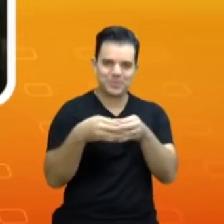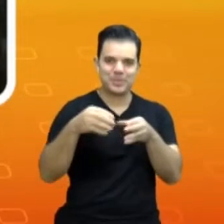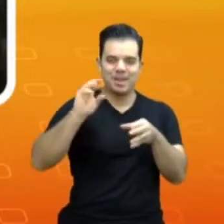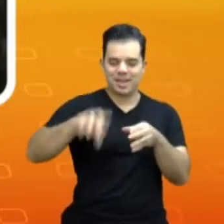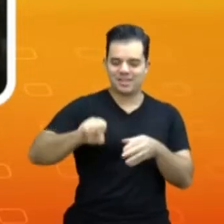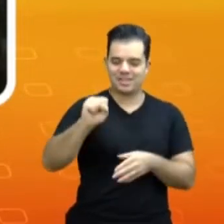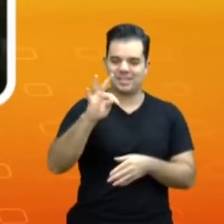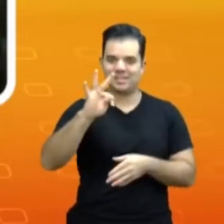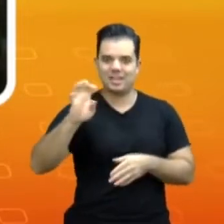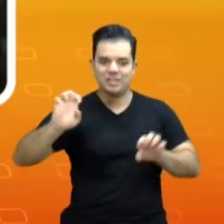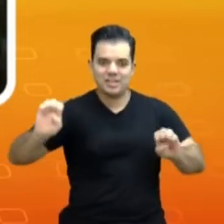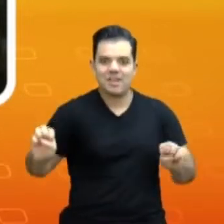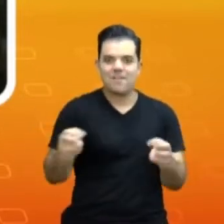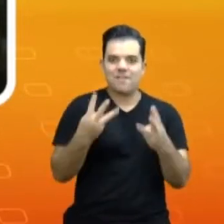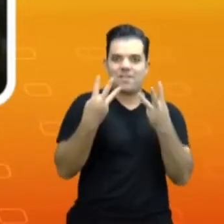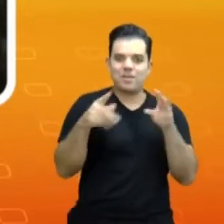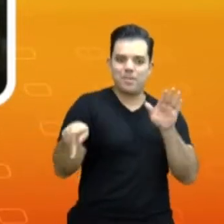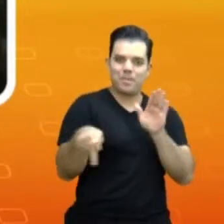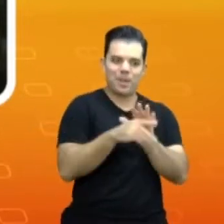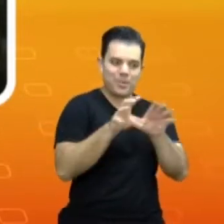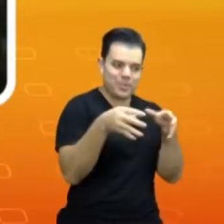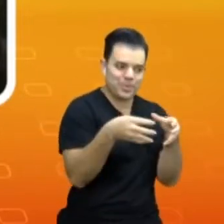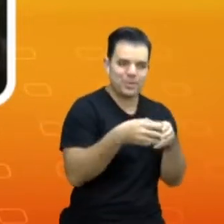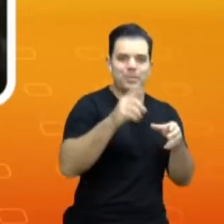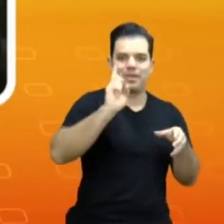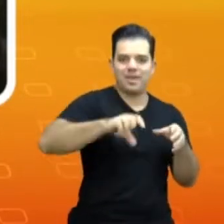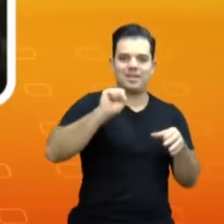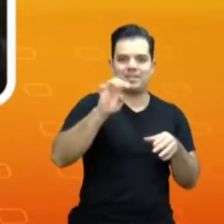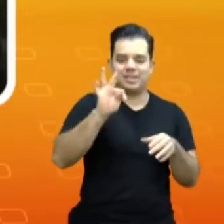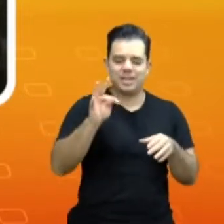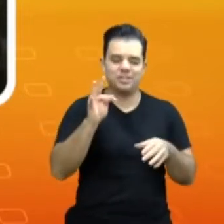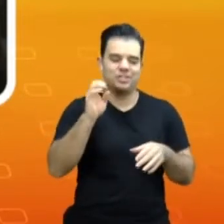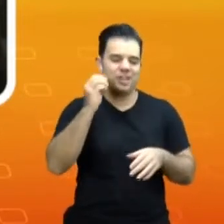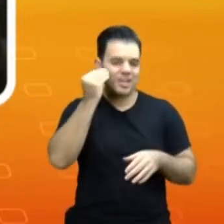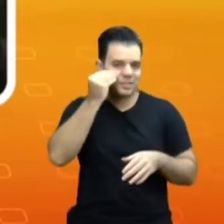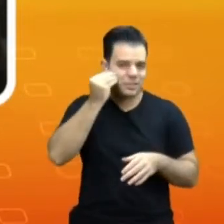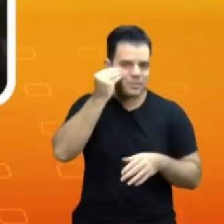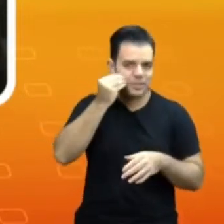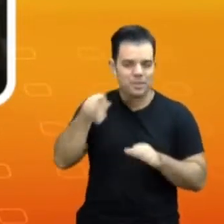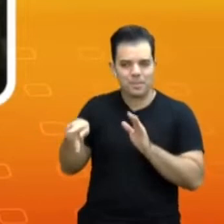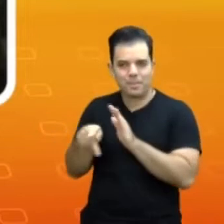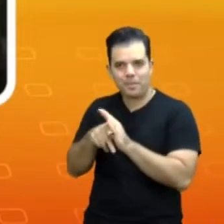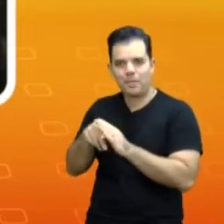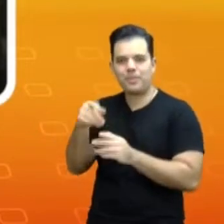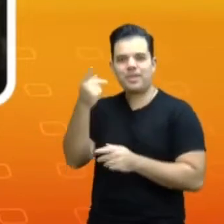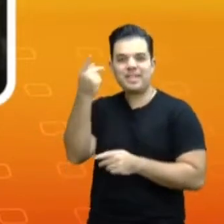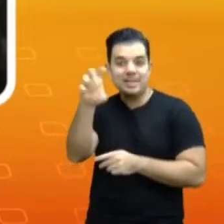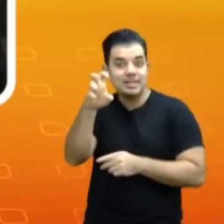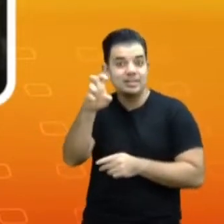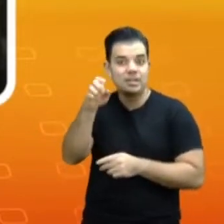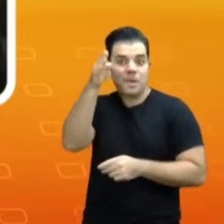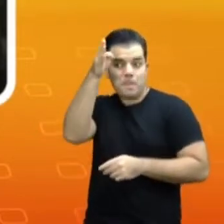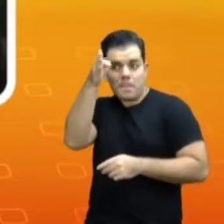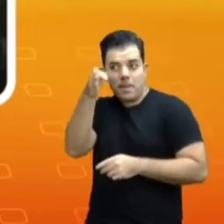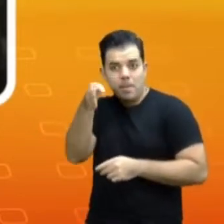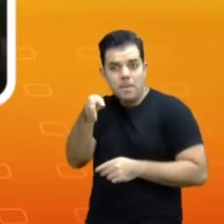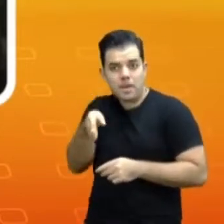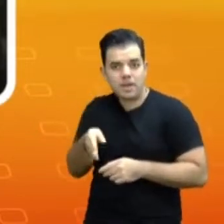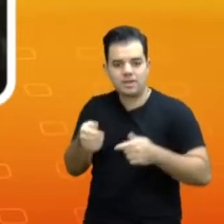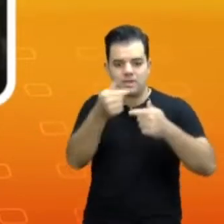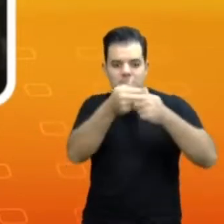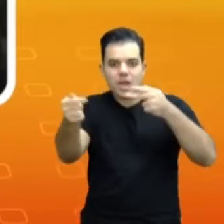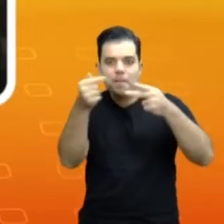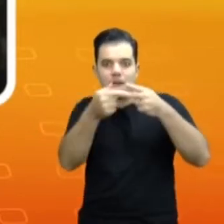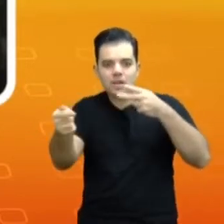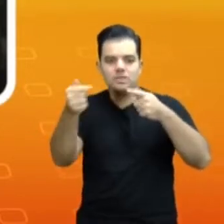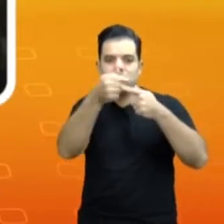dos eventos aqui do o Tracks, na verdade, é um dos eventos do Set Experience, composto aí por 15 edições. A cada